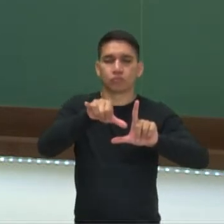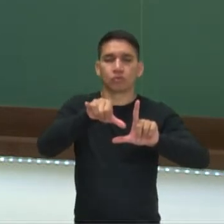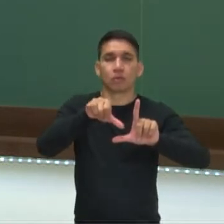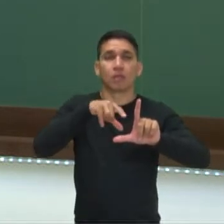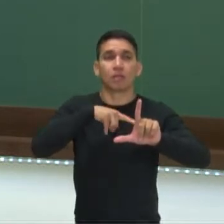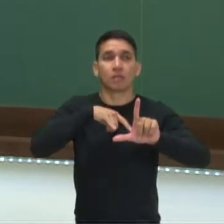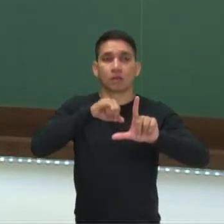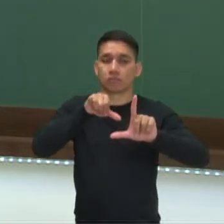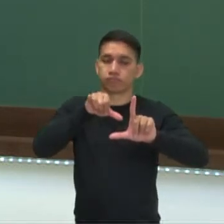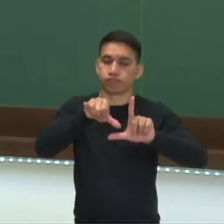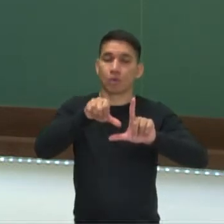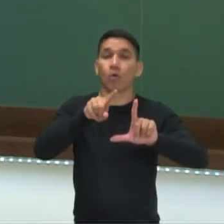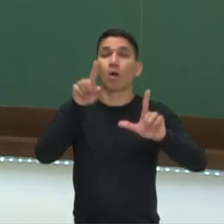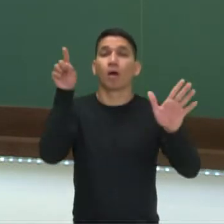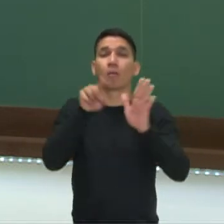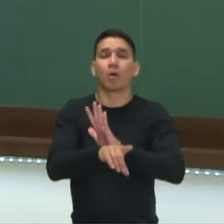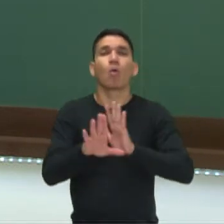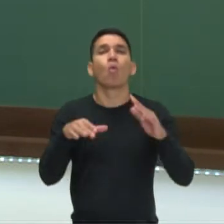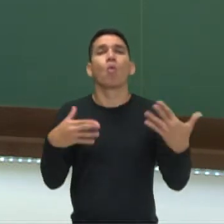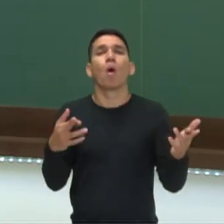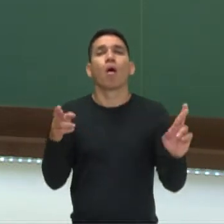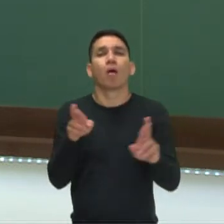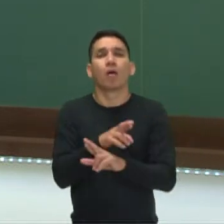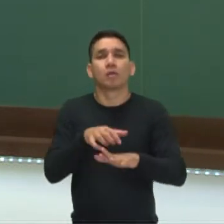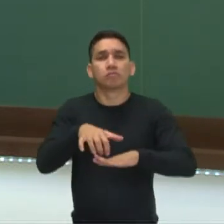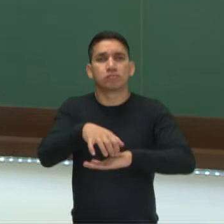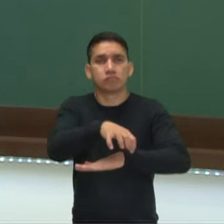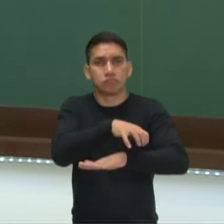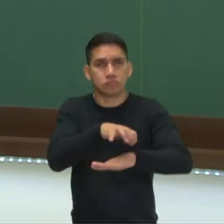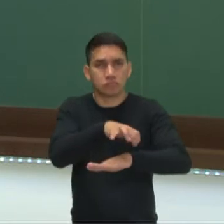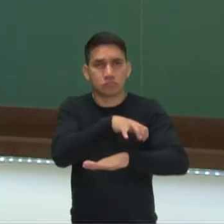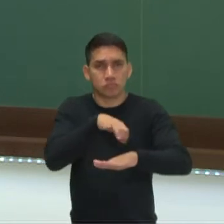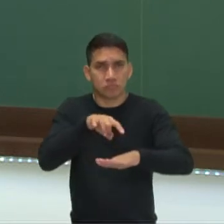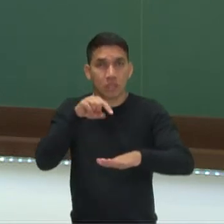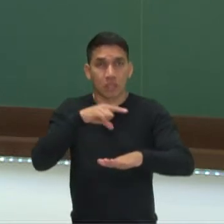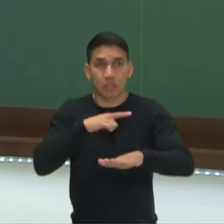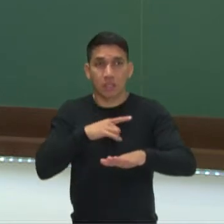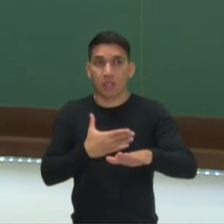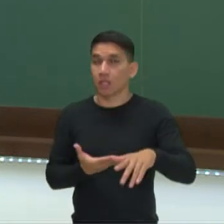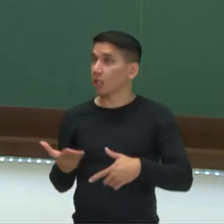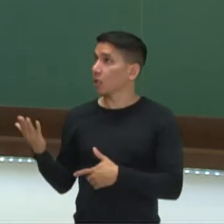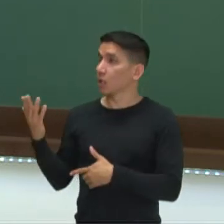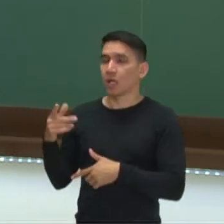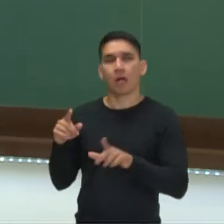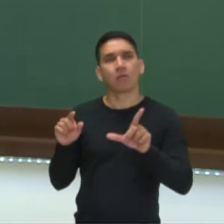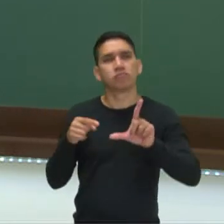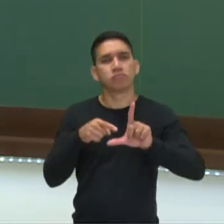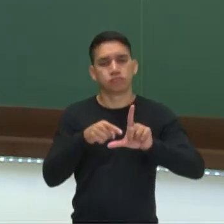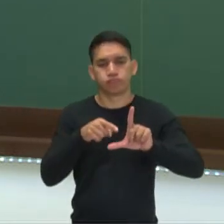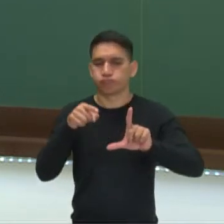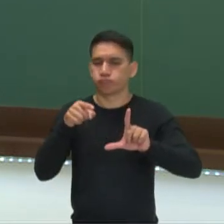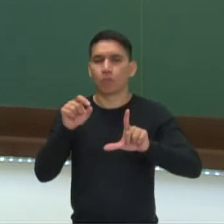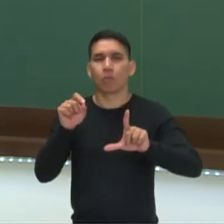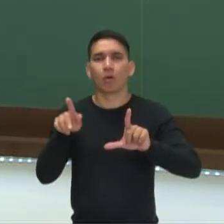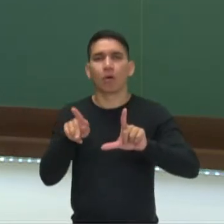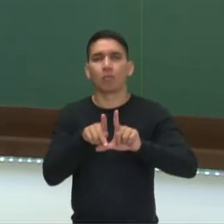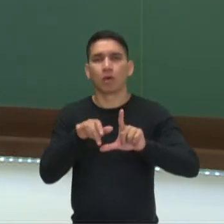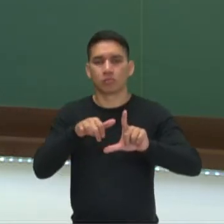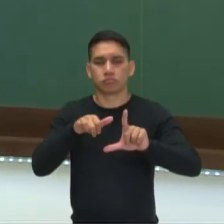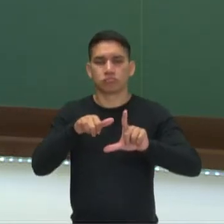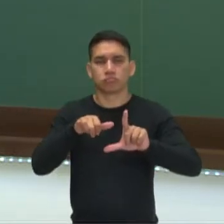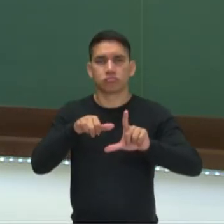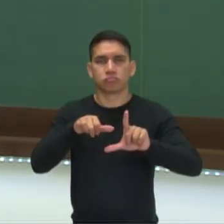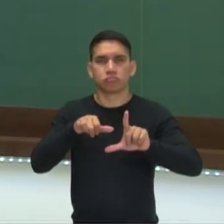né? A pergunta é, qual é a resistência elétrica desse condutor que apresentou esse gráfico de comportamento da tensão pela